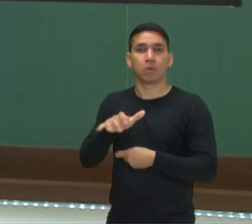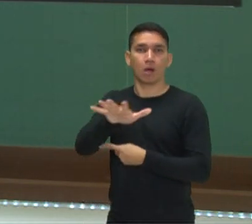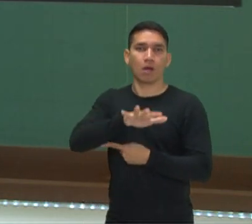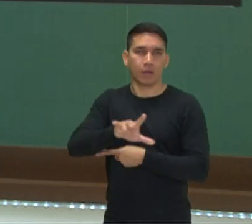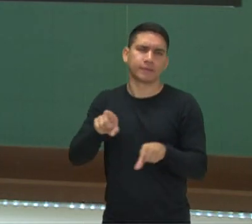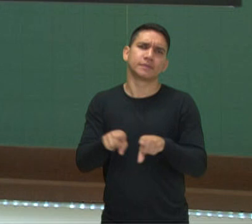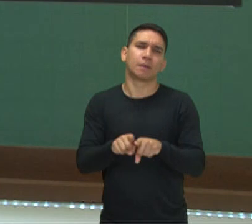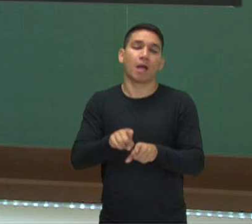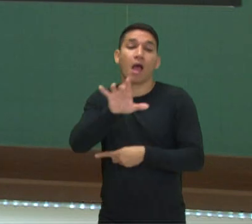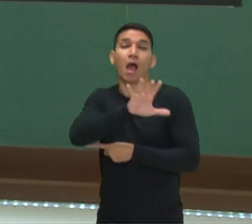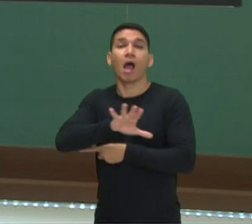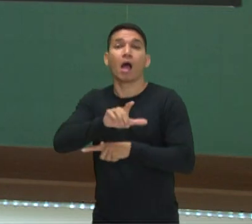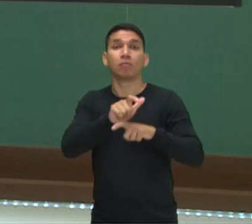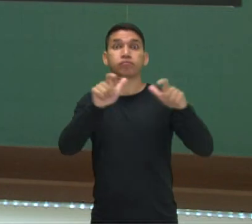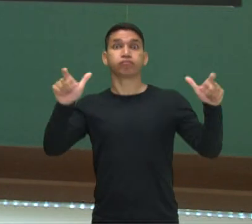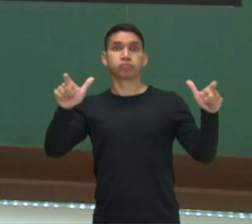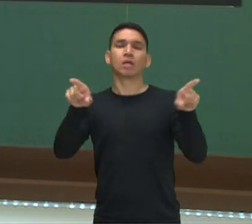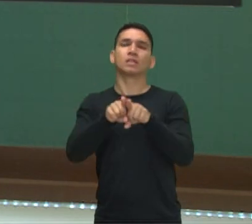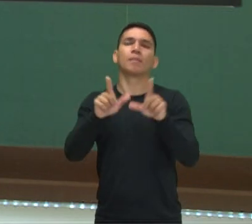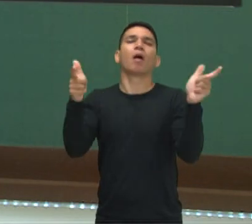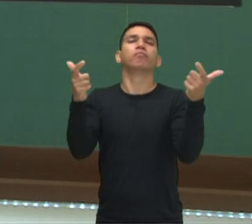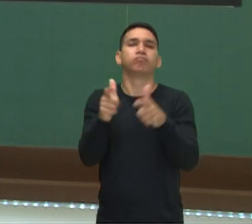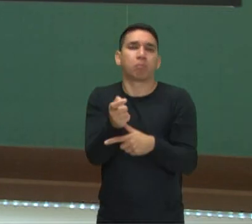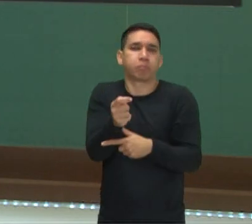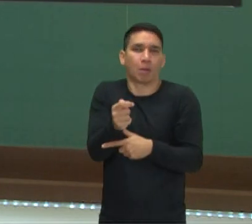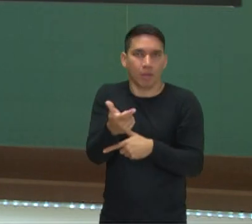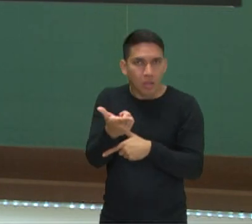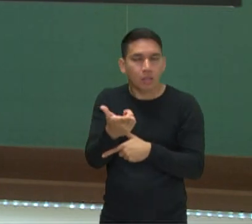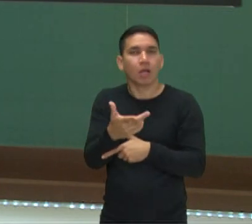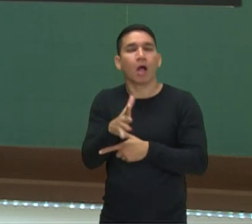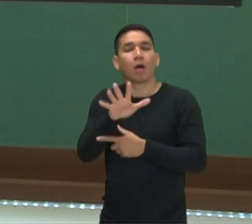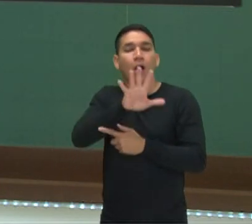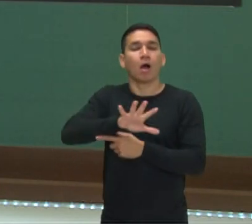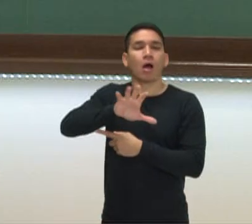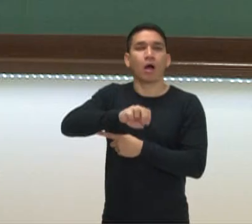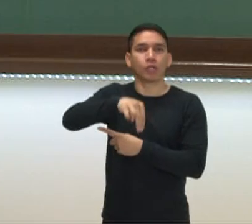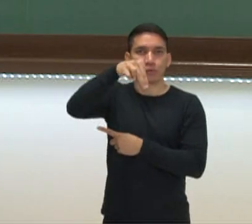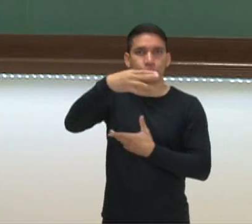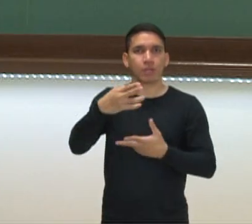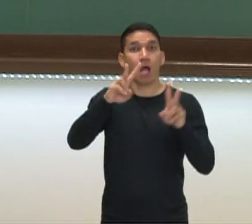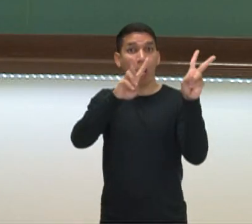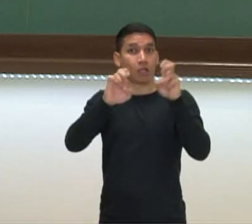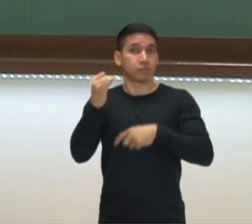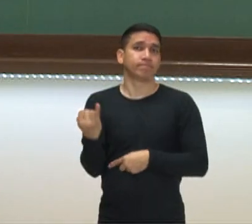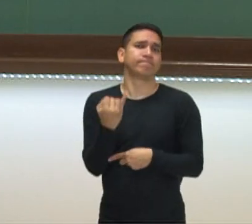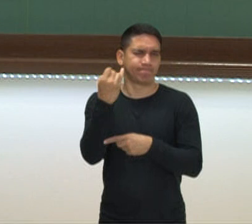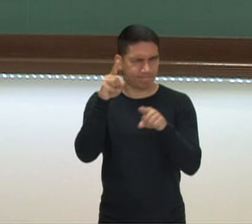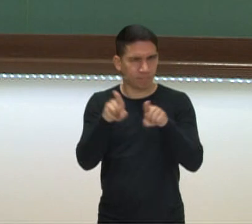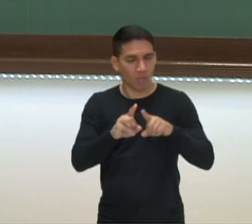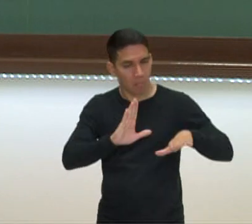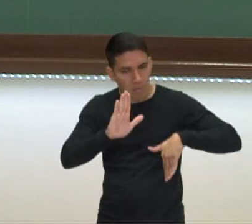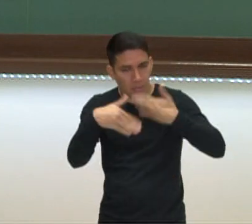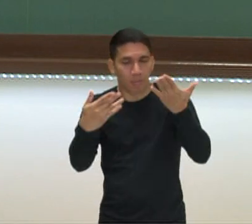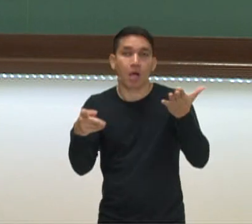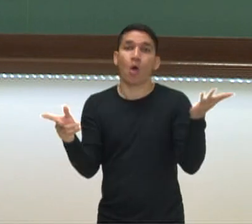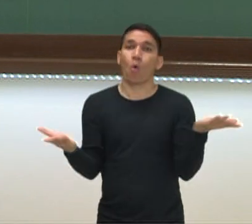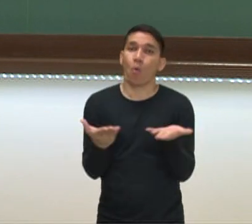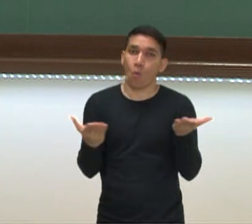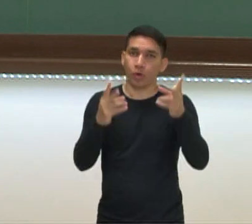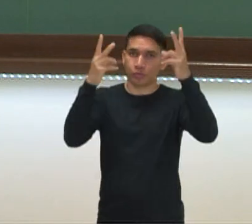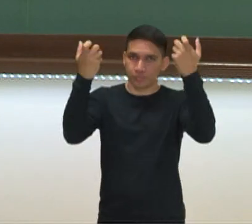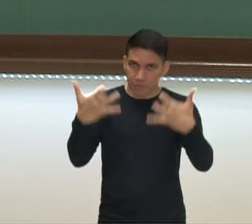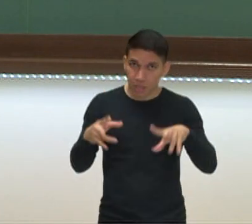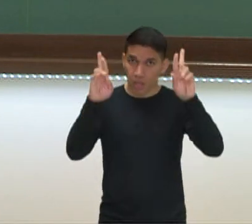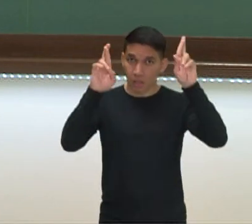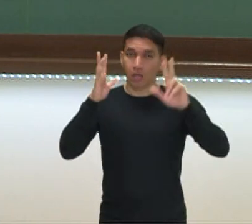de áreas de maior e menor concentração de população na região norte. Tema importantíssimo desenvolvido na aula de hoje.